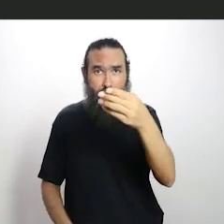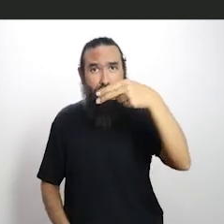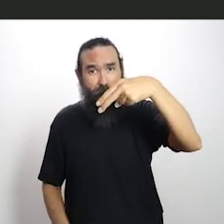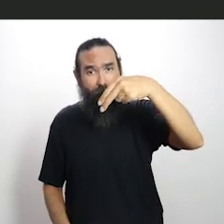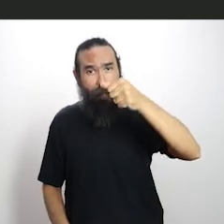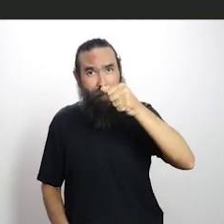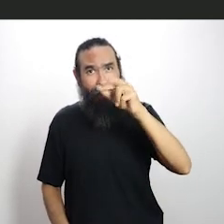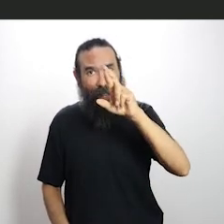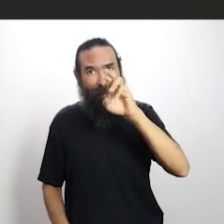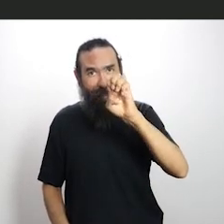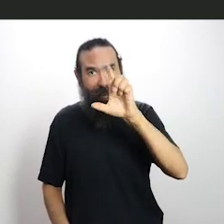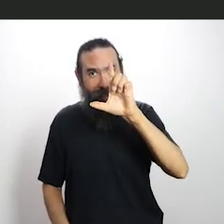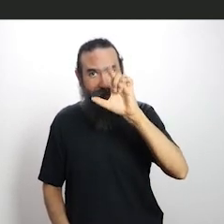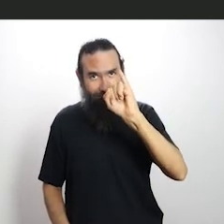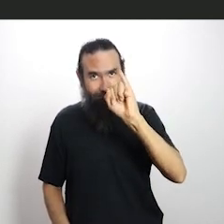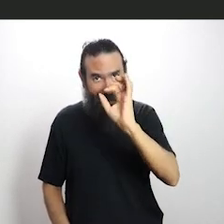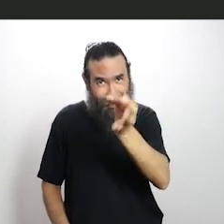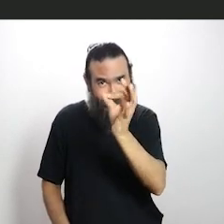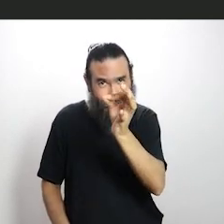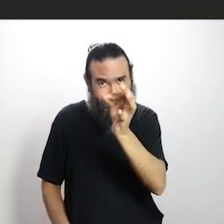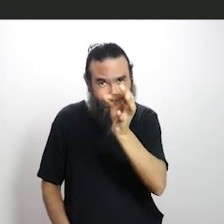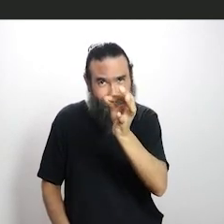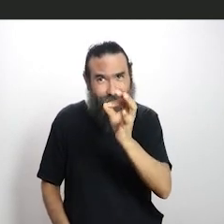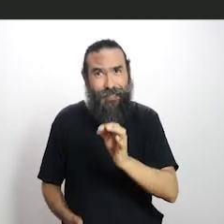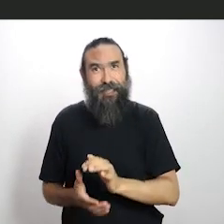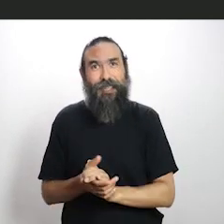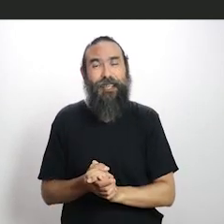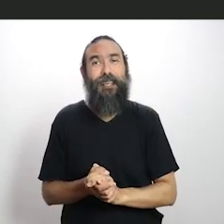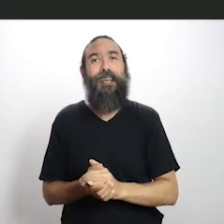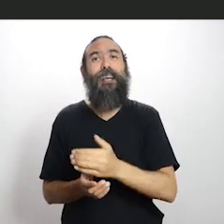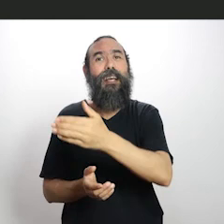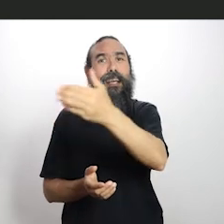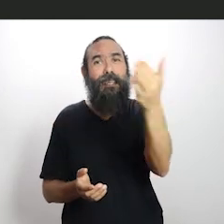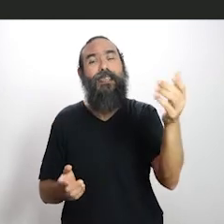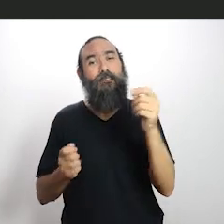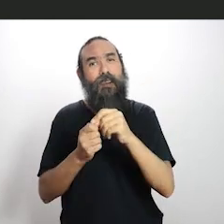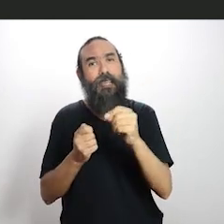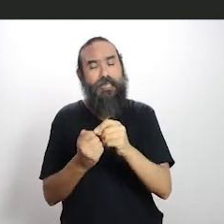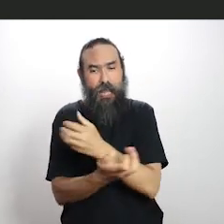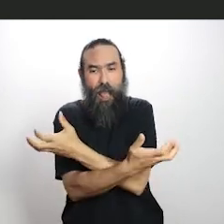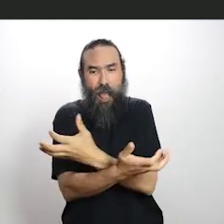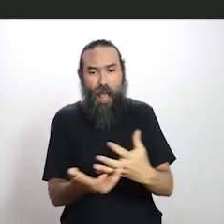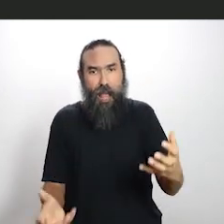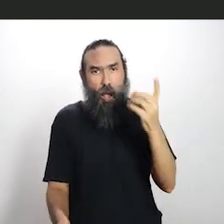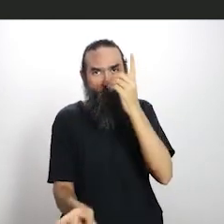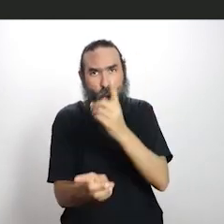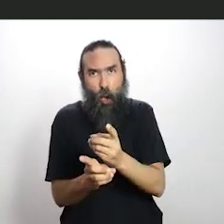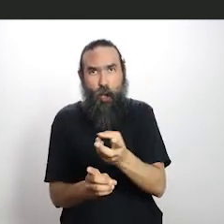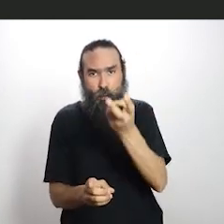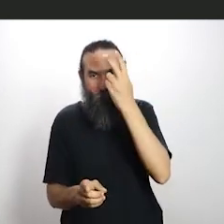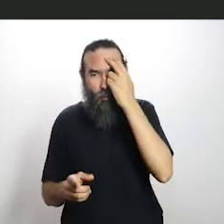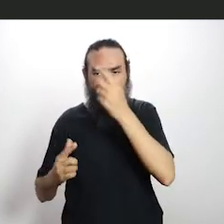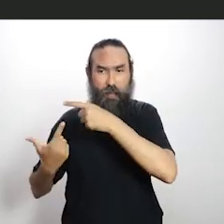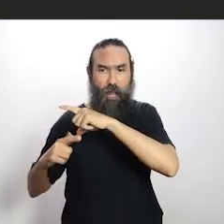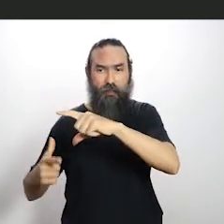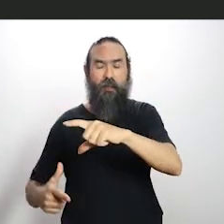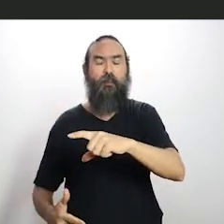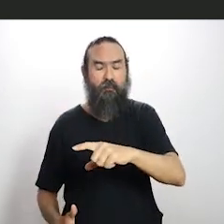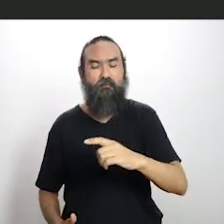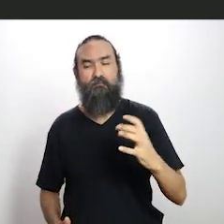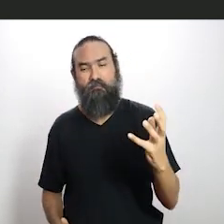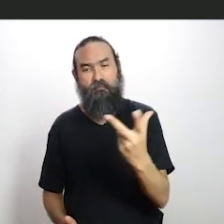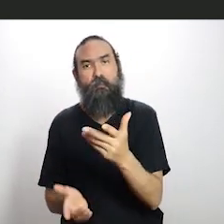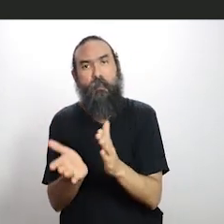pandemia se começou o isolamento começou nós tínhamos acabado de pagar quase 30 milhões do FAC de